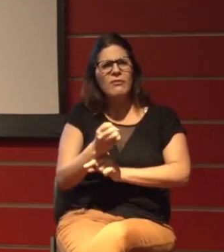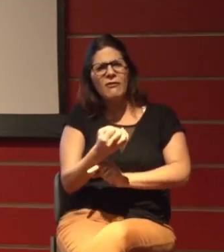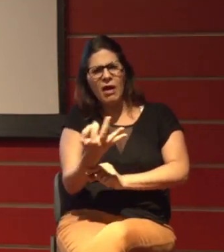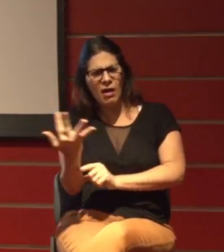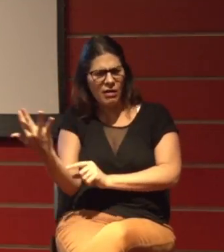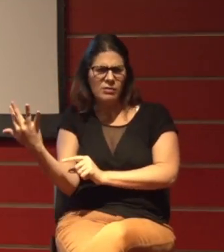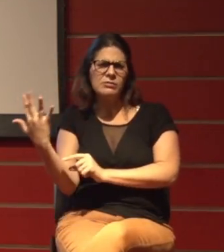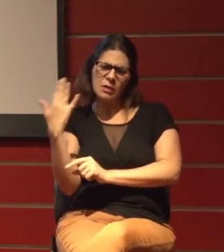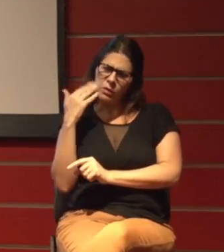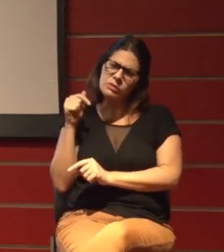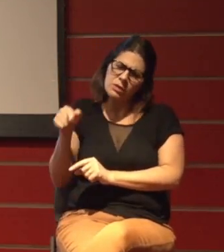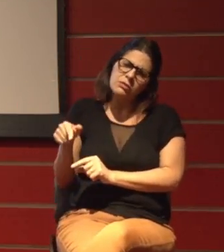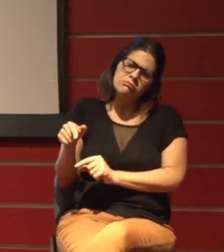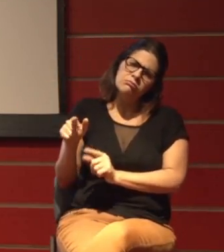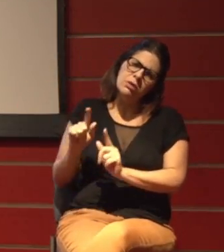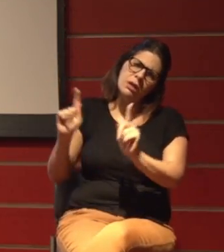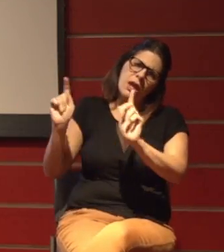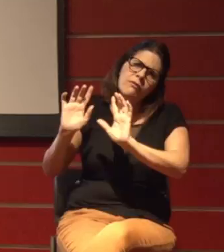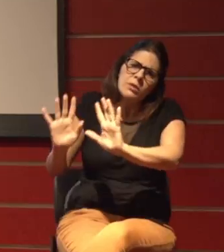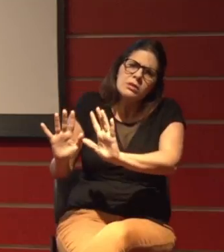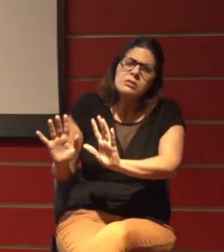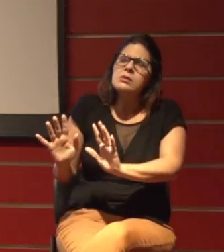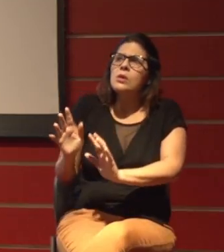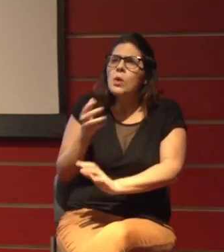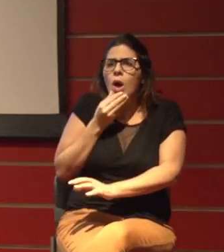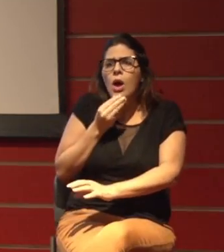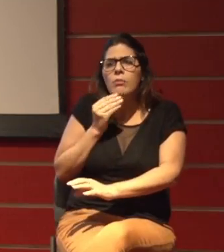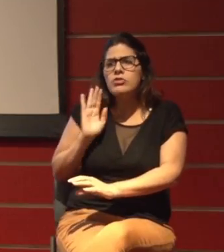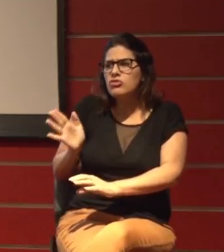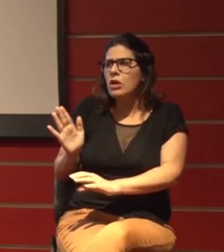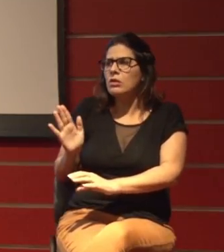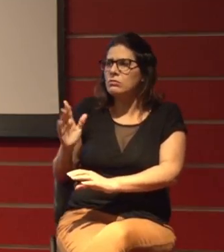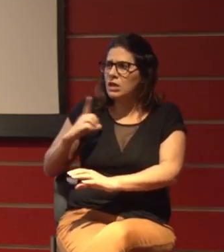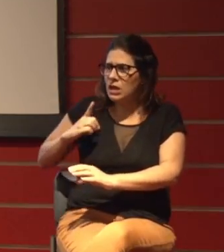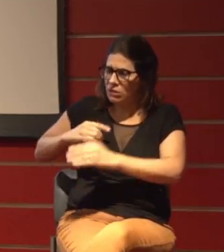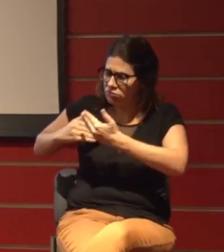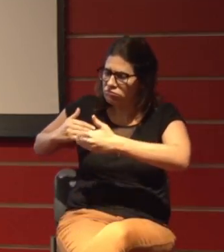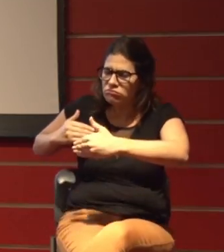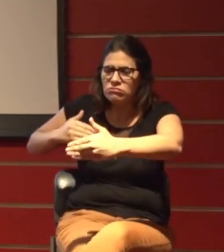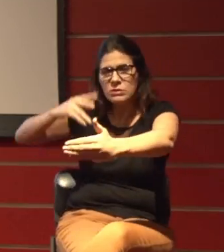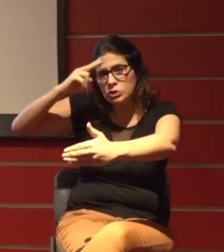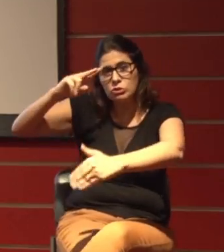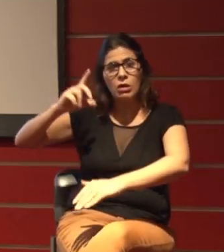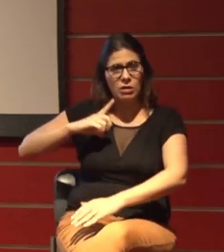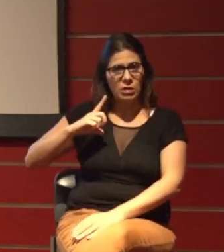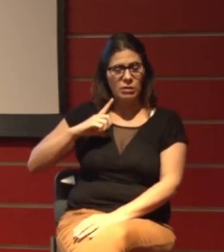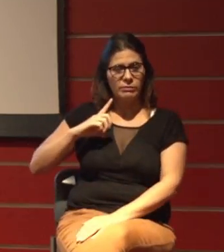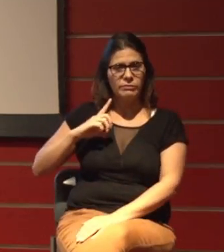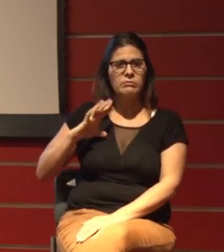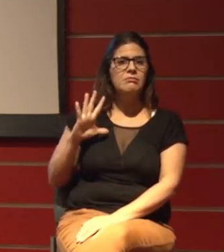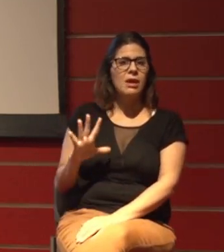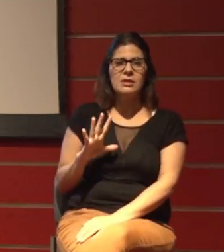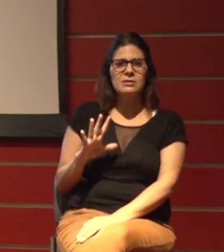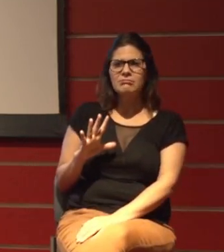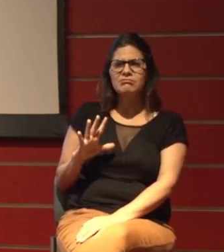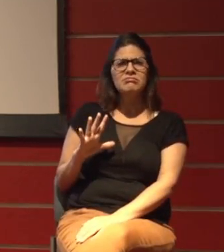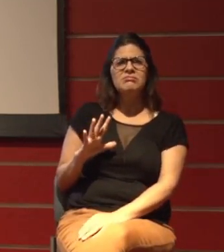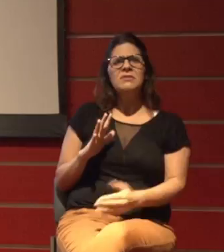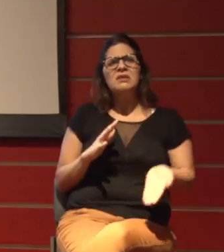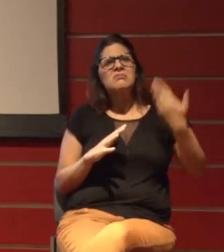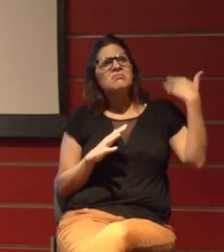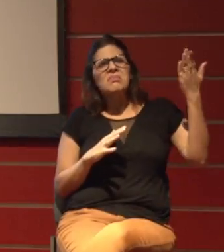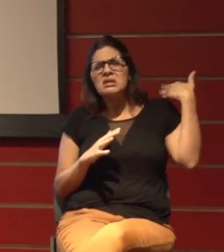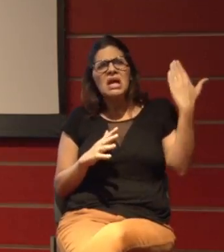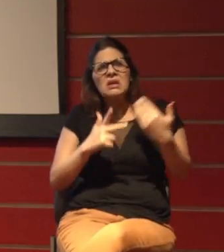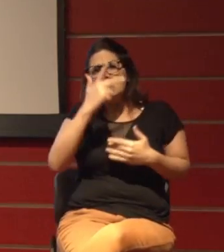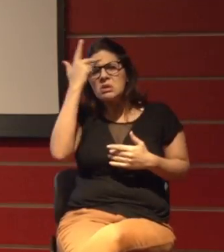exibiu um filme ali agora a pouco que ele apareceu esse ator ele já tá tarimbado já né E essa história ela nunca surgiu ela